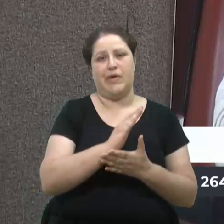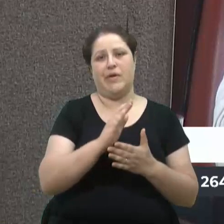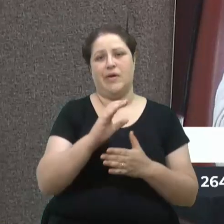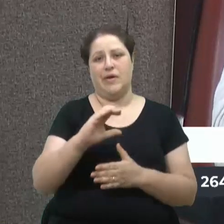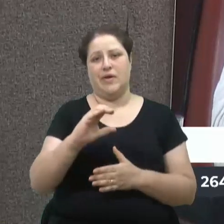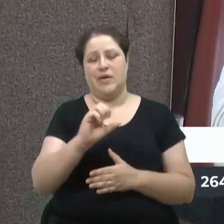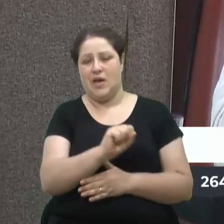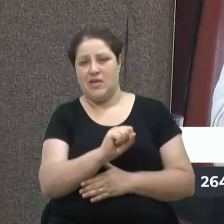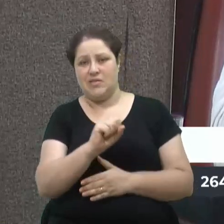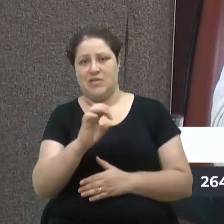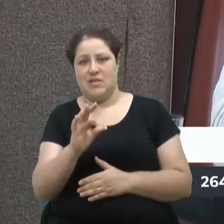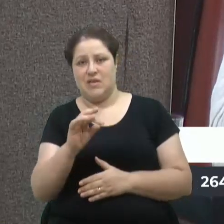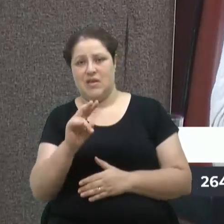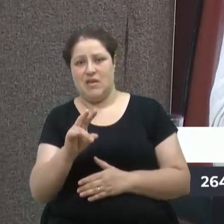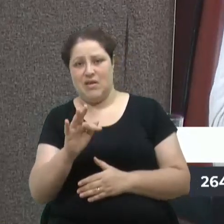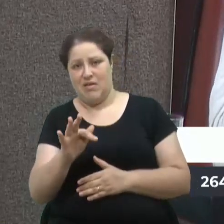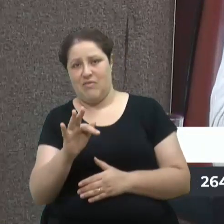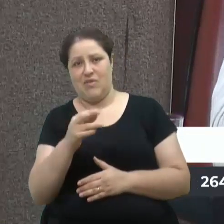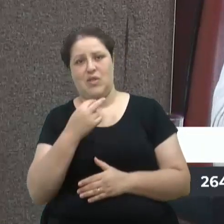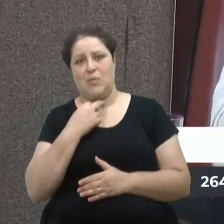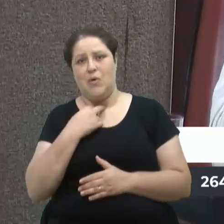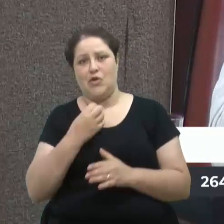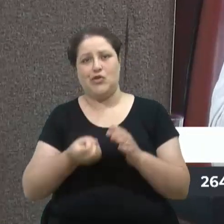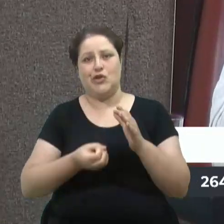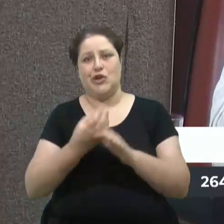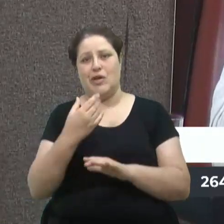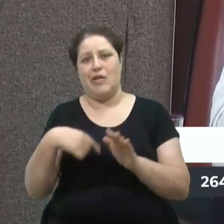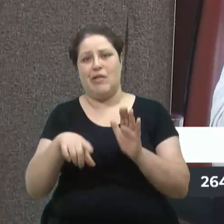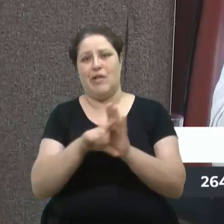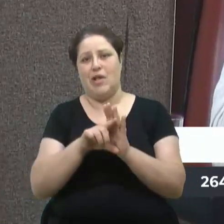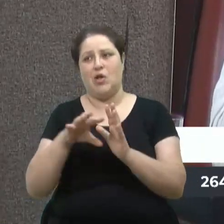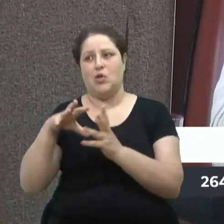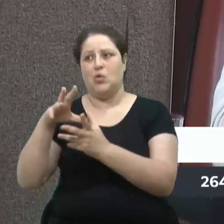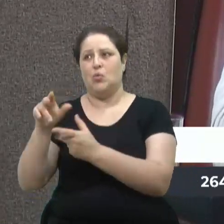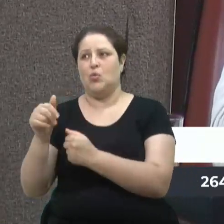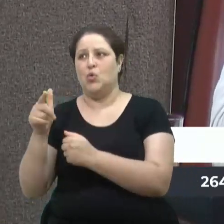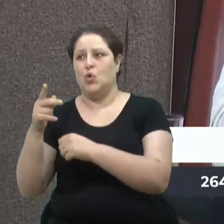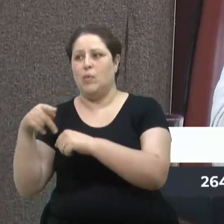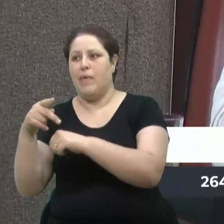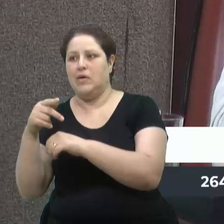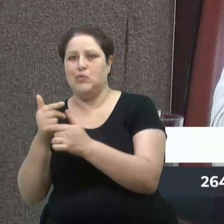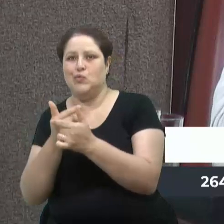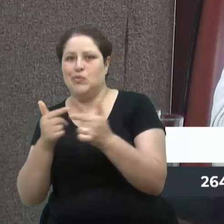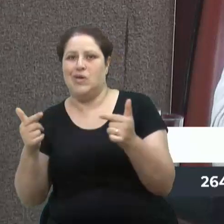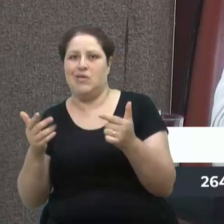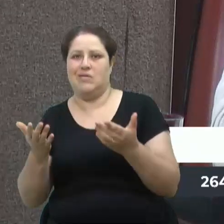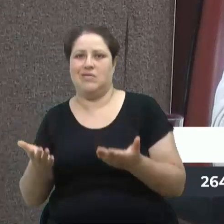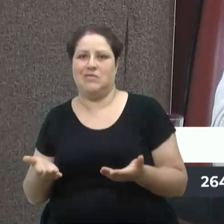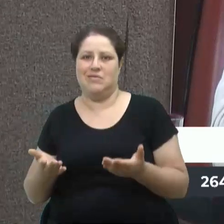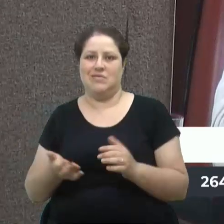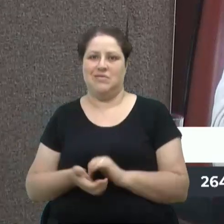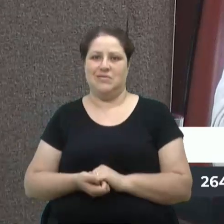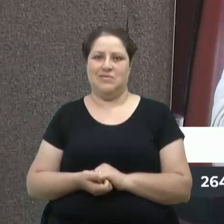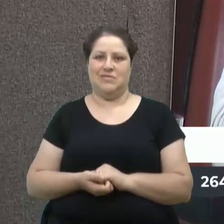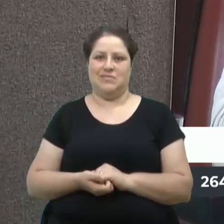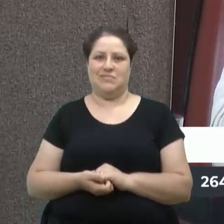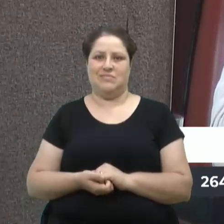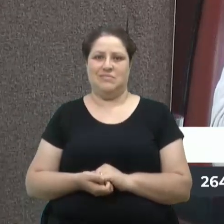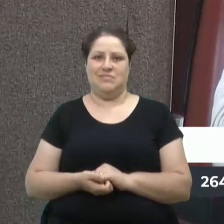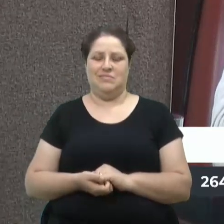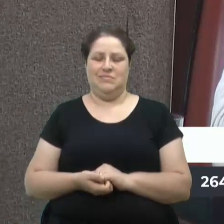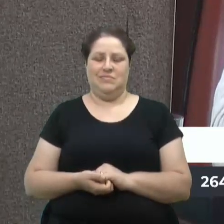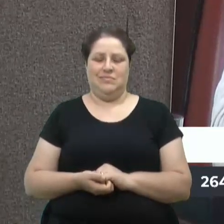que não existem no mundo inteiro, né? Então, eu quero dar os parabéns para o senhor trazer esse tema. A gente